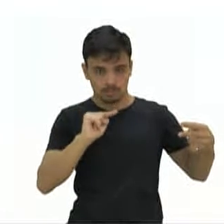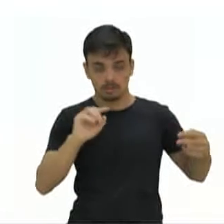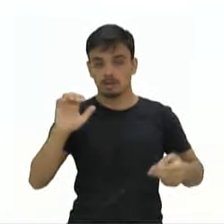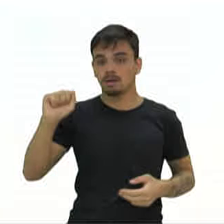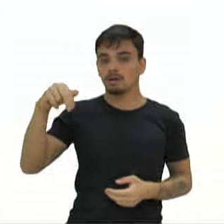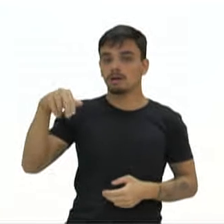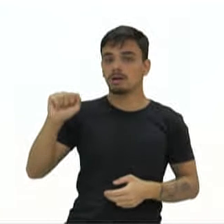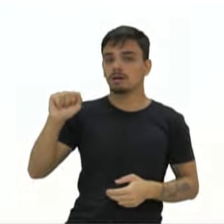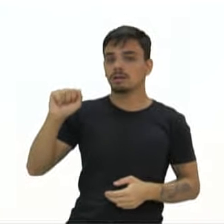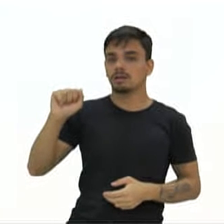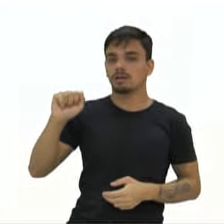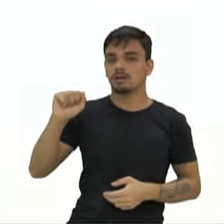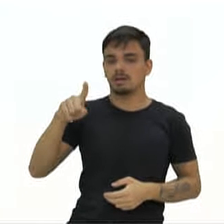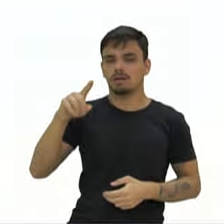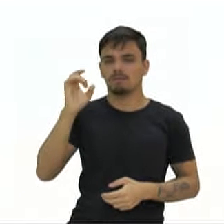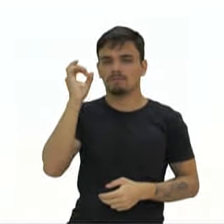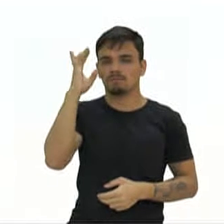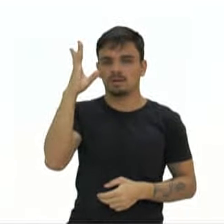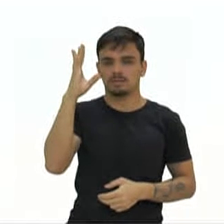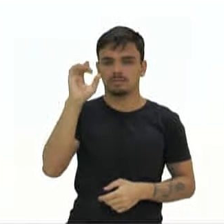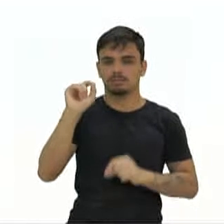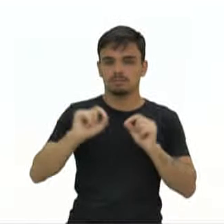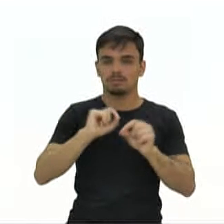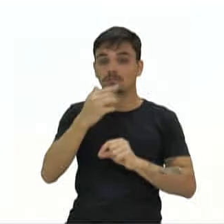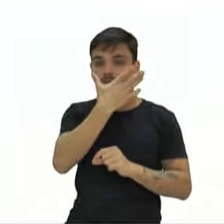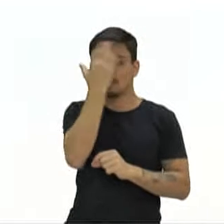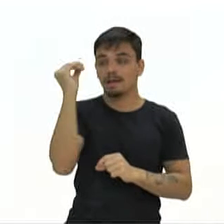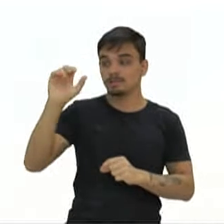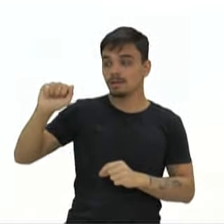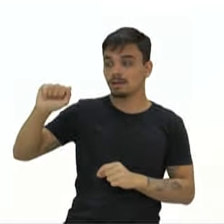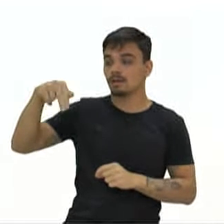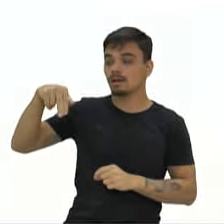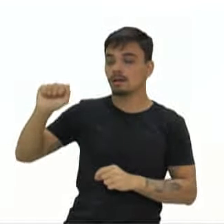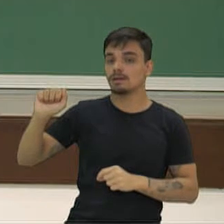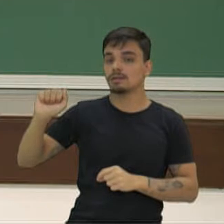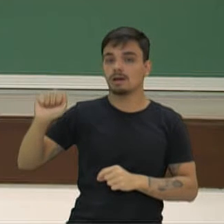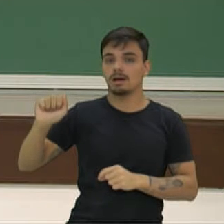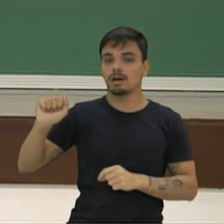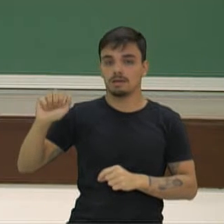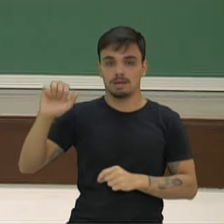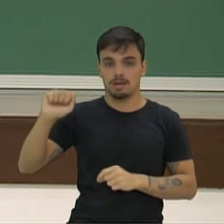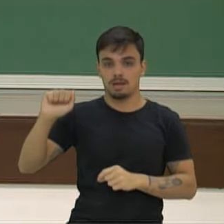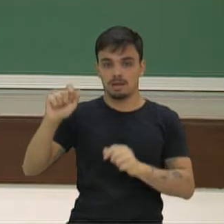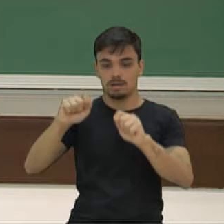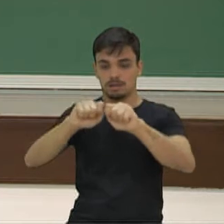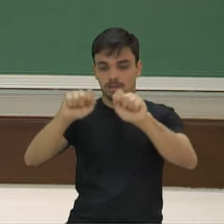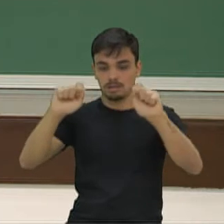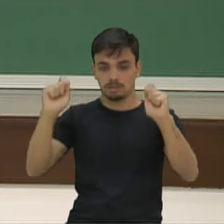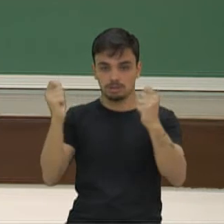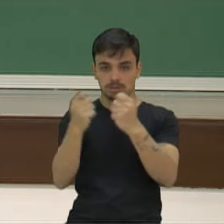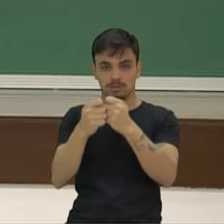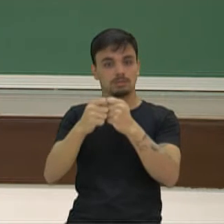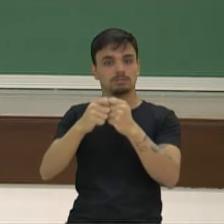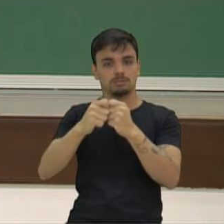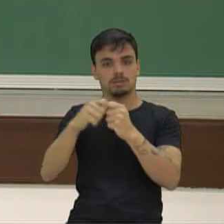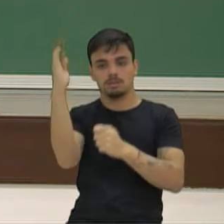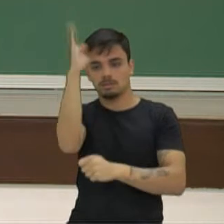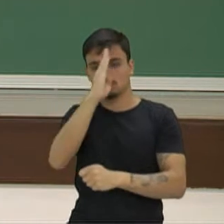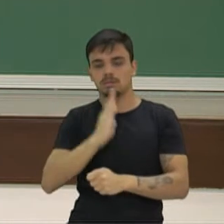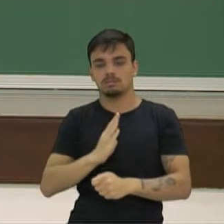Ana. É fácil você gravar. Não esqueça da Ana. O que que é Ana? Agência Nacional de Águas.